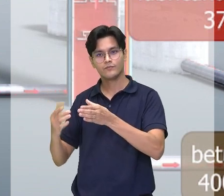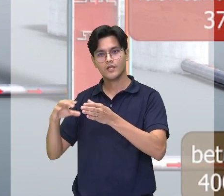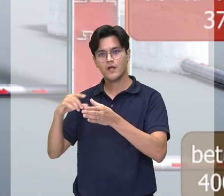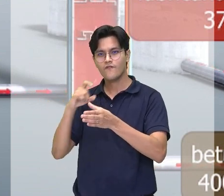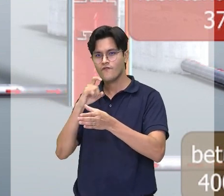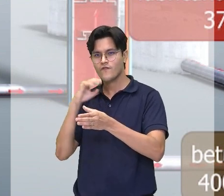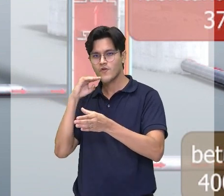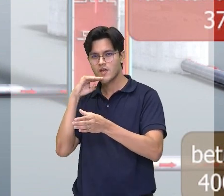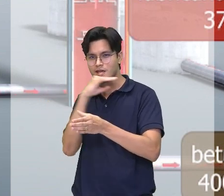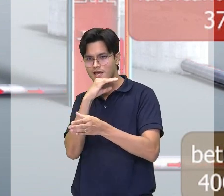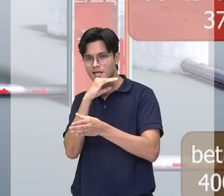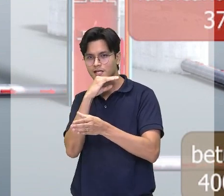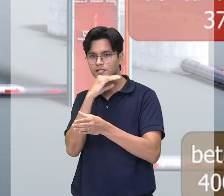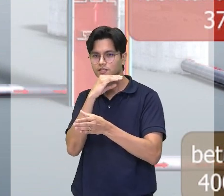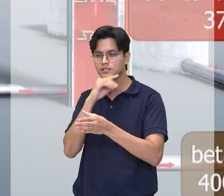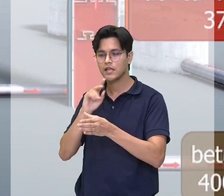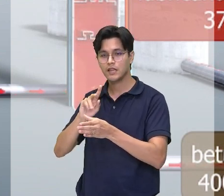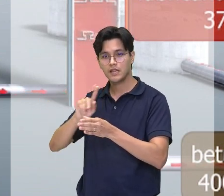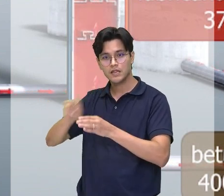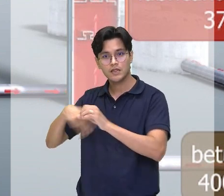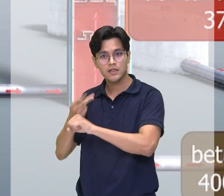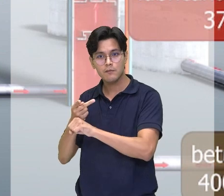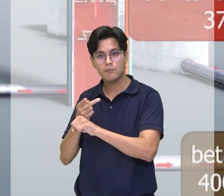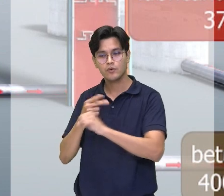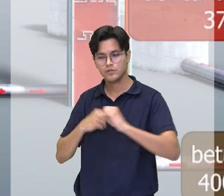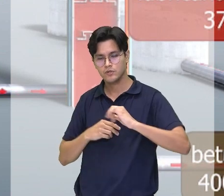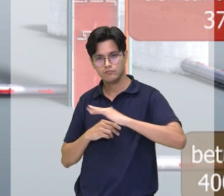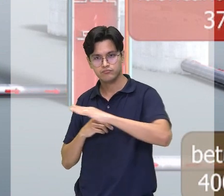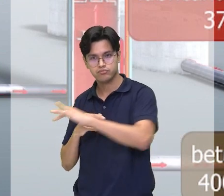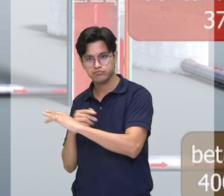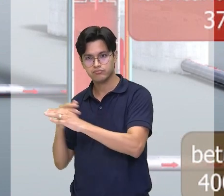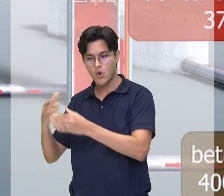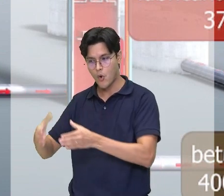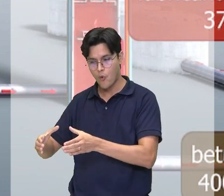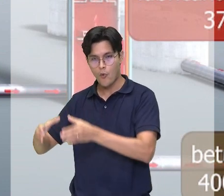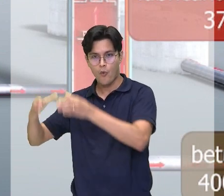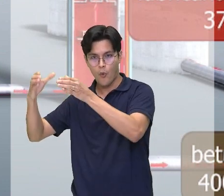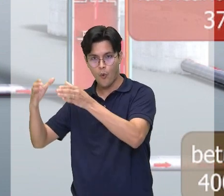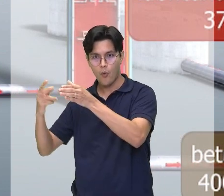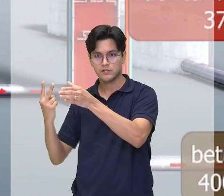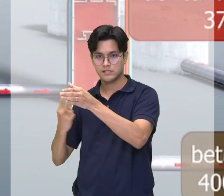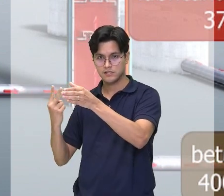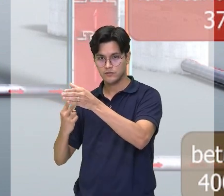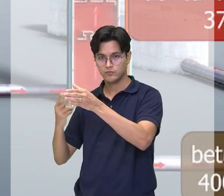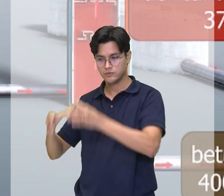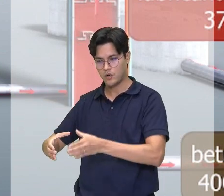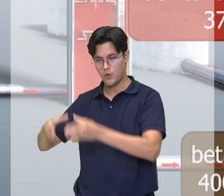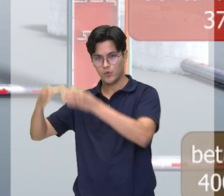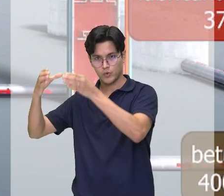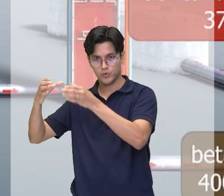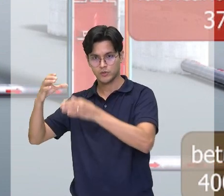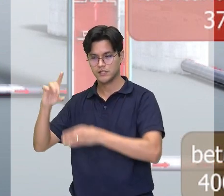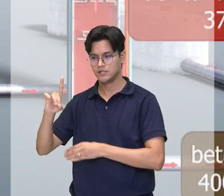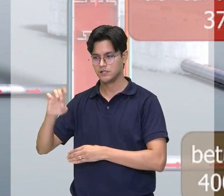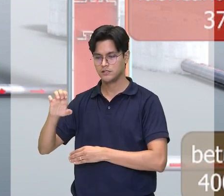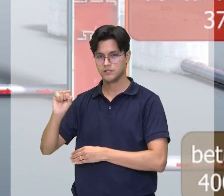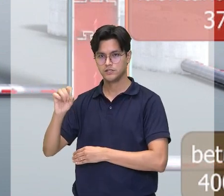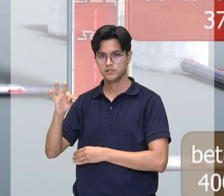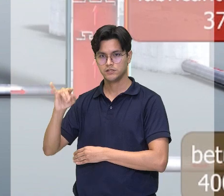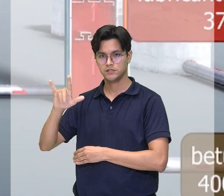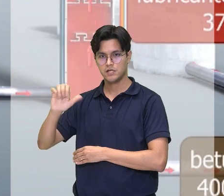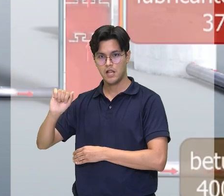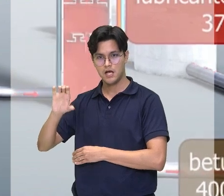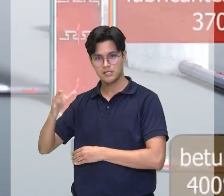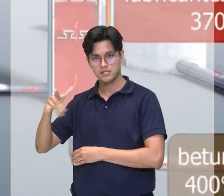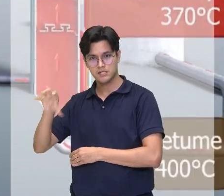e seguir para a coluna, a segunda coluna de destilação. E aí vai ser extraído os